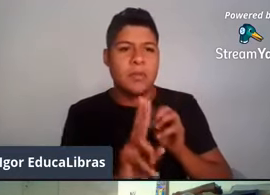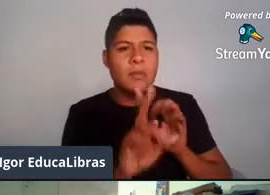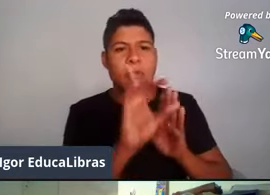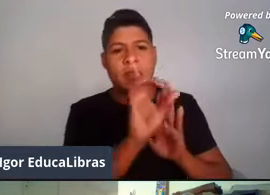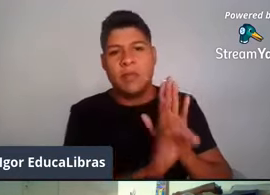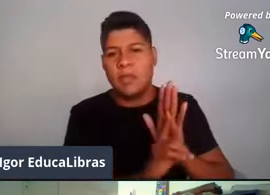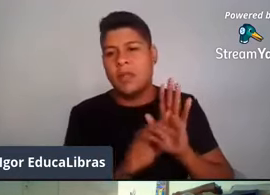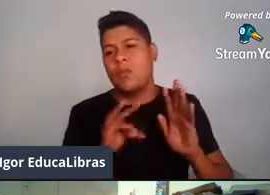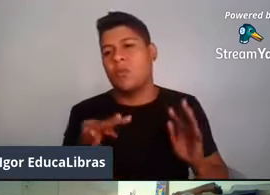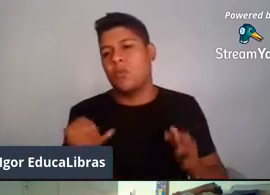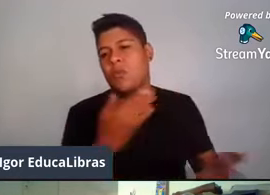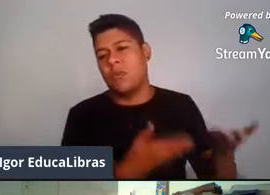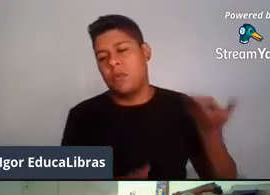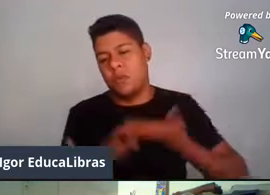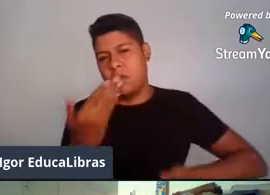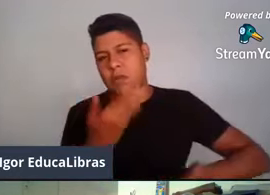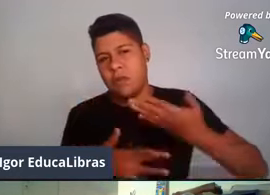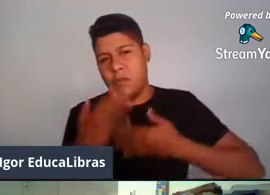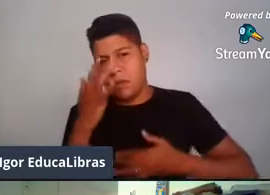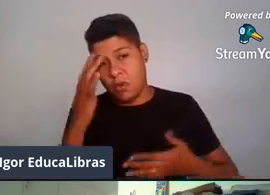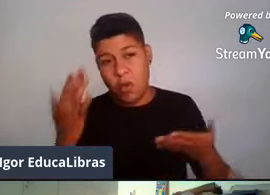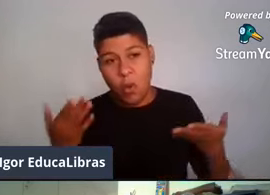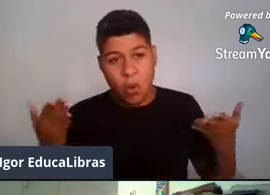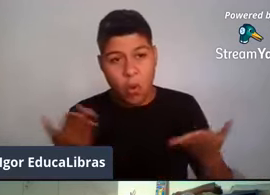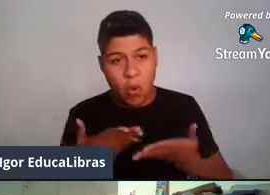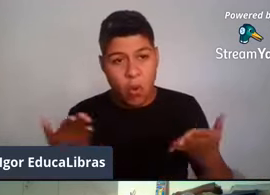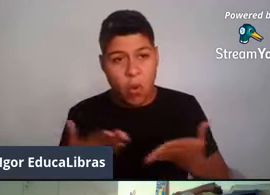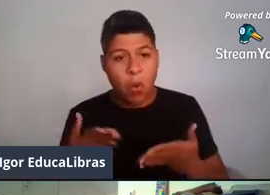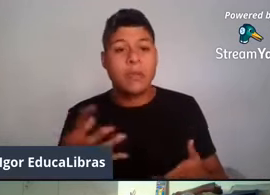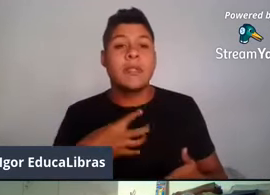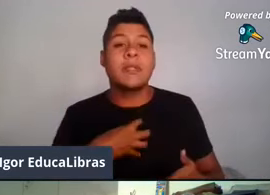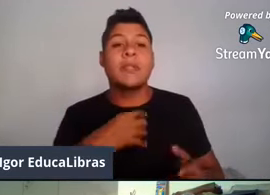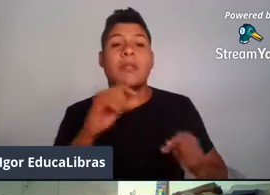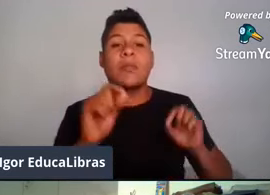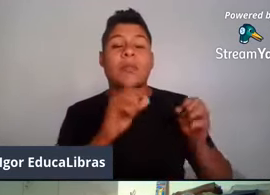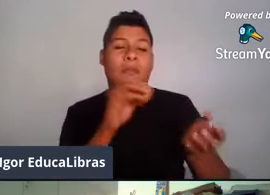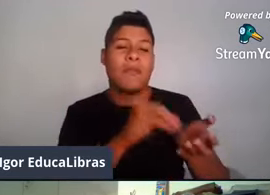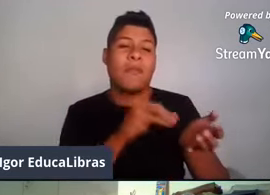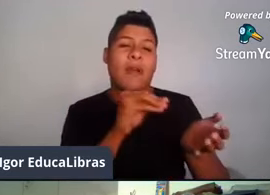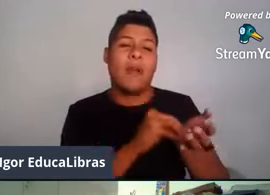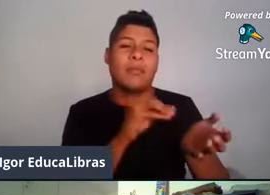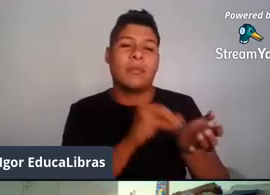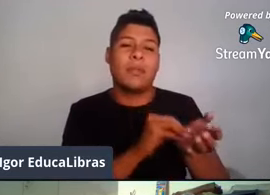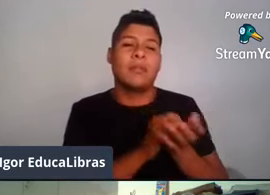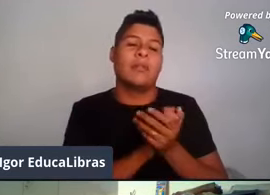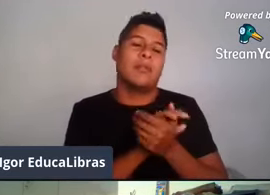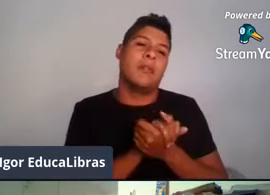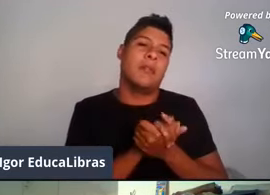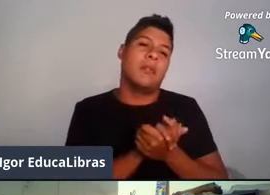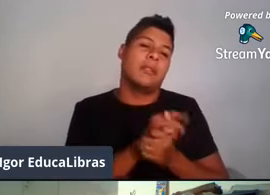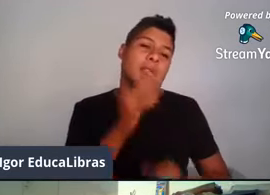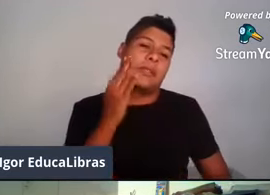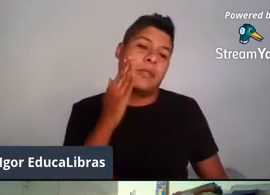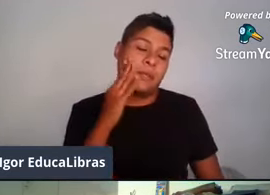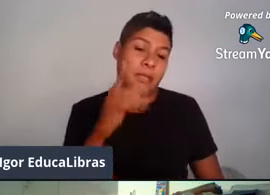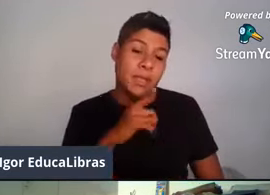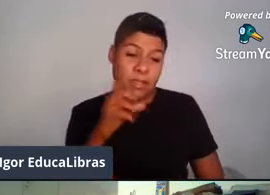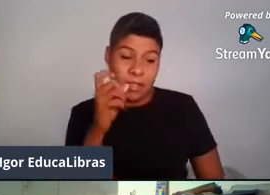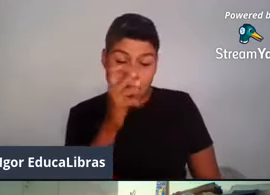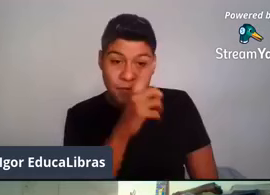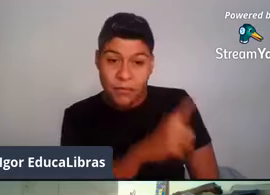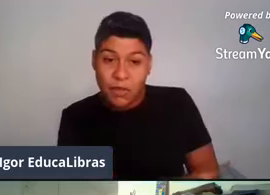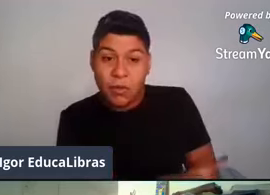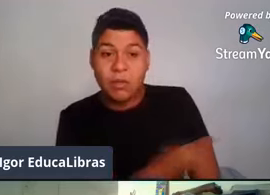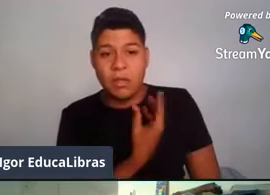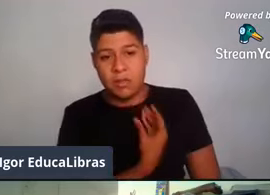de todos e não de alguns. Então, hoje, eu sinto um pouco falta disso, né? Eu sei que existe uma dificuldade enorme, a